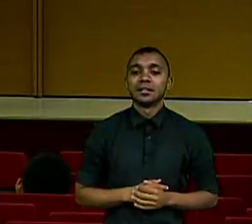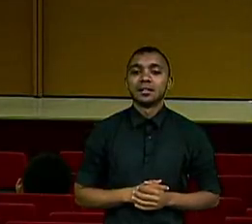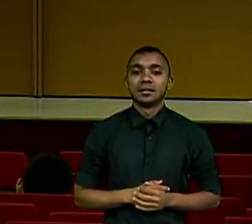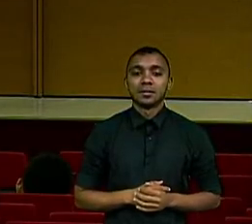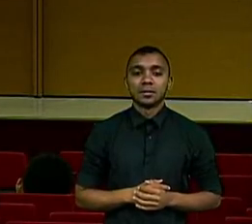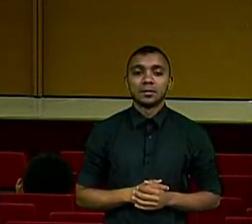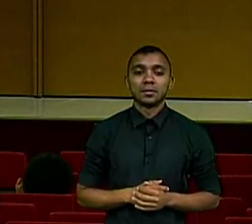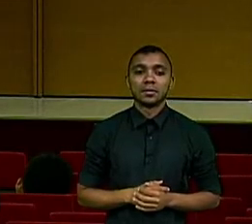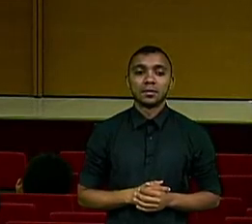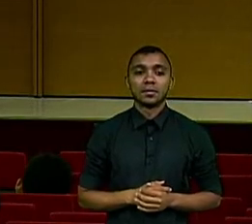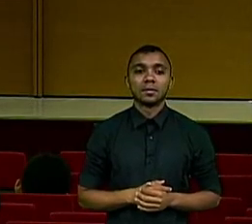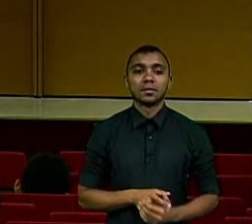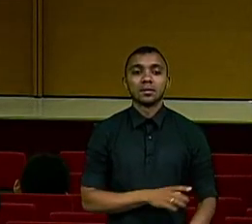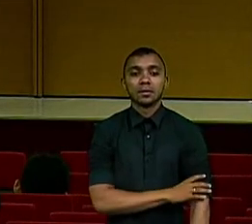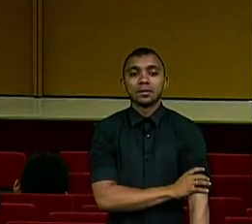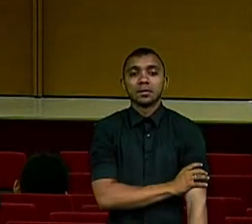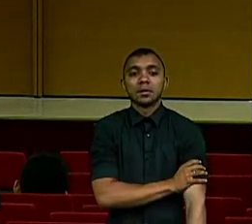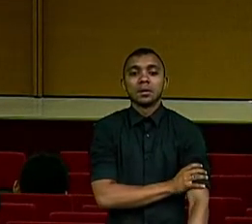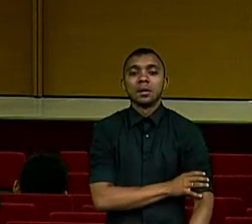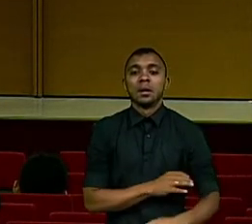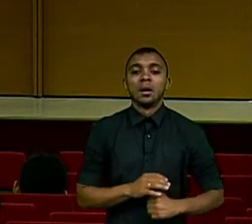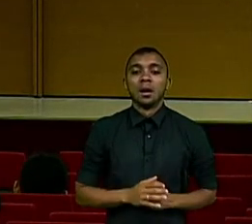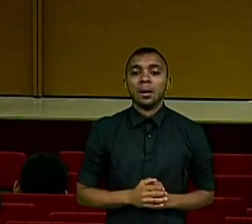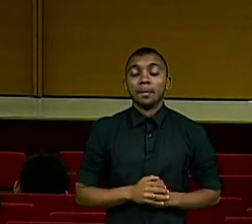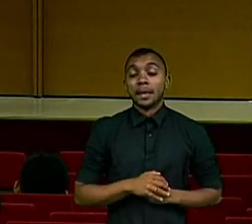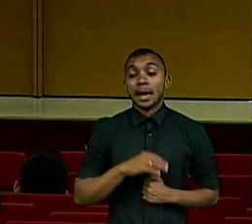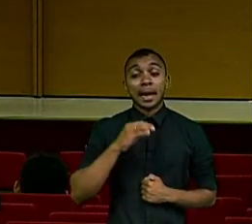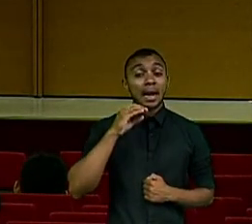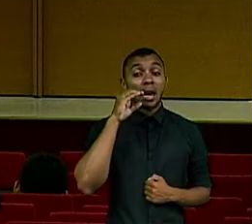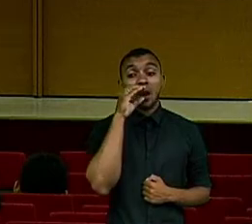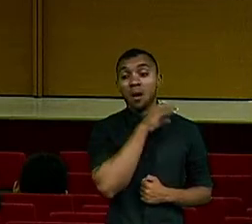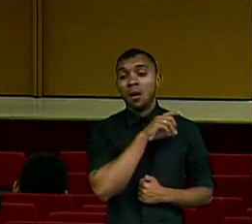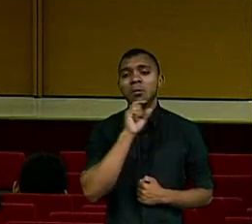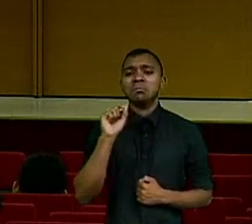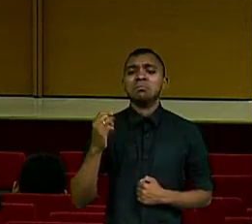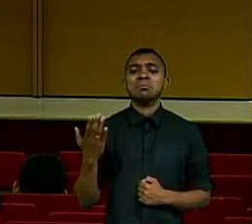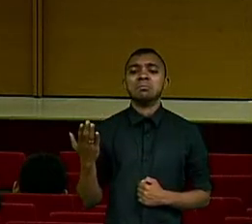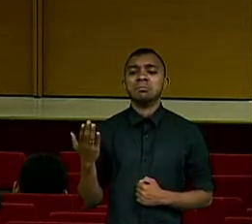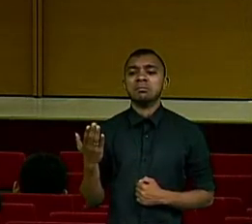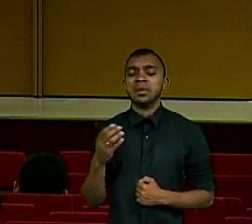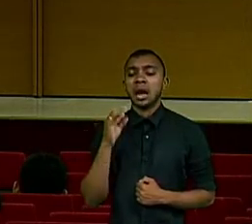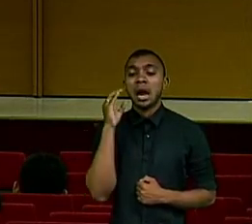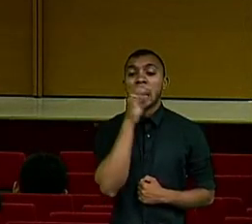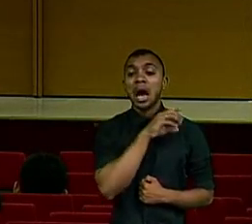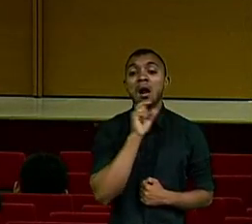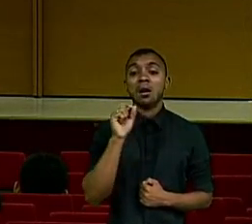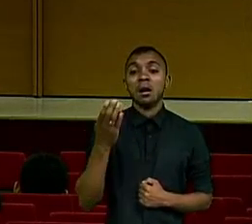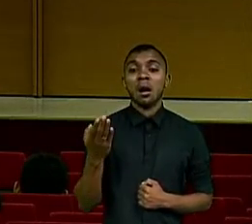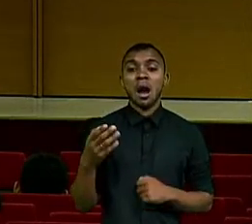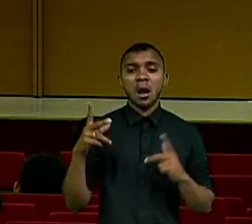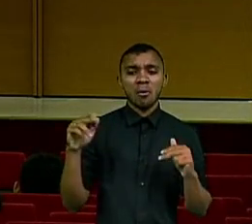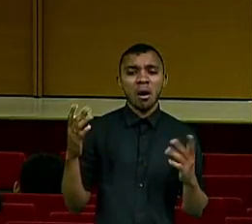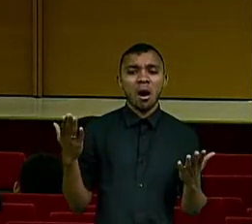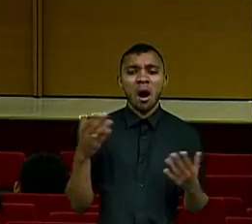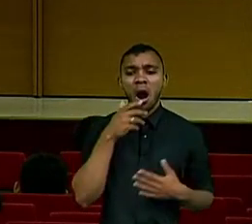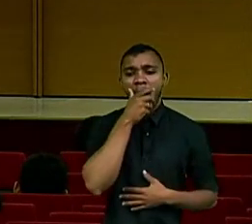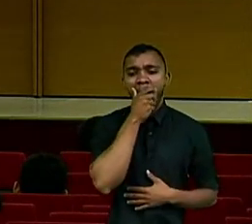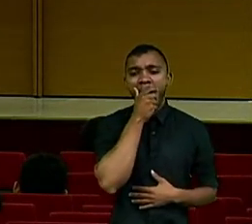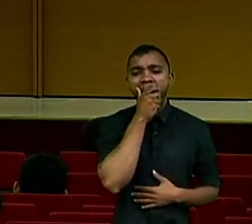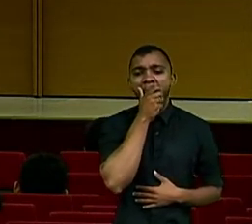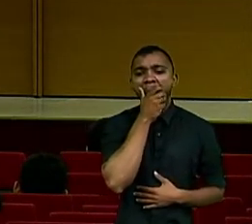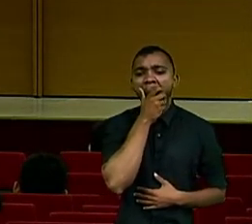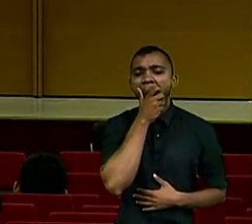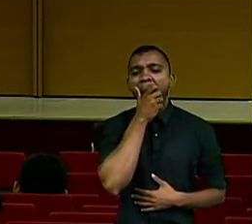e o que é o calor calor e temperatura e energia térmica é a mesma coisa não é